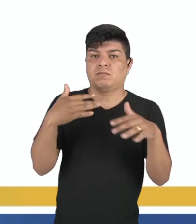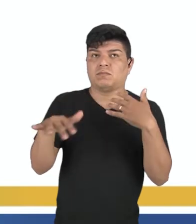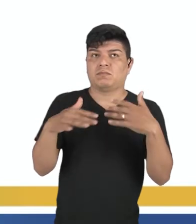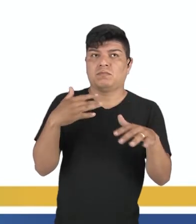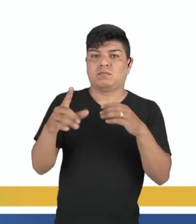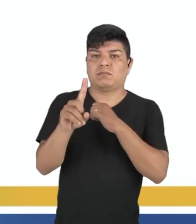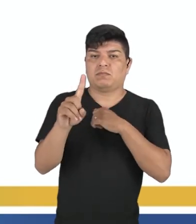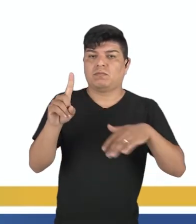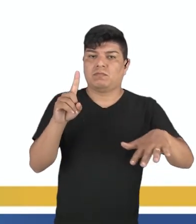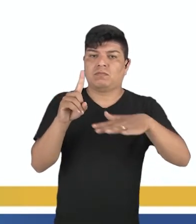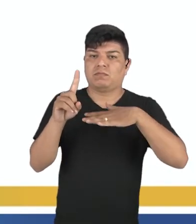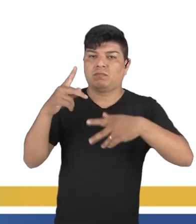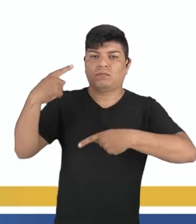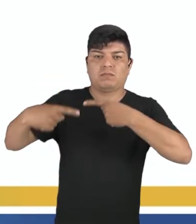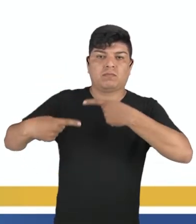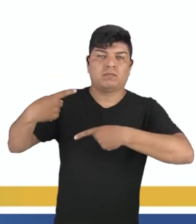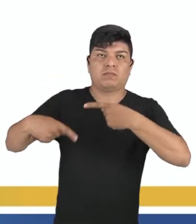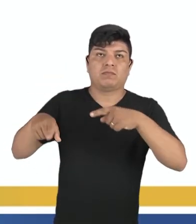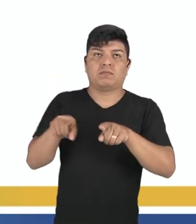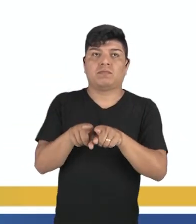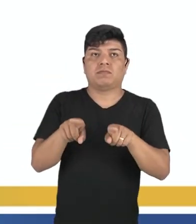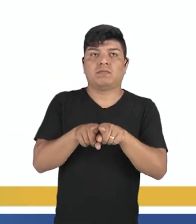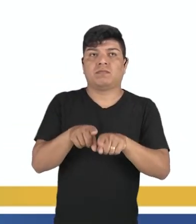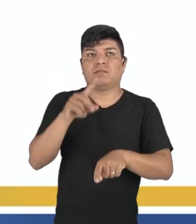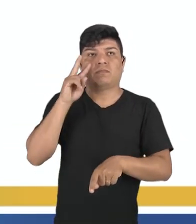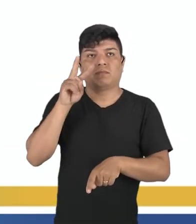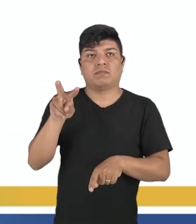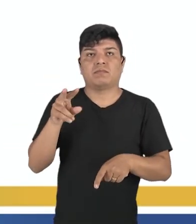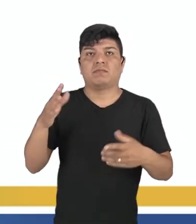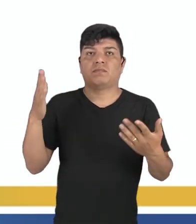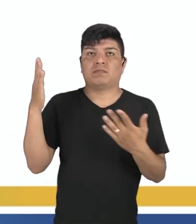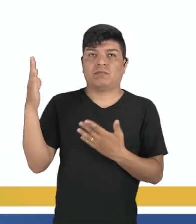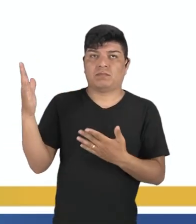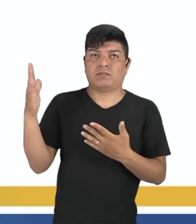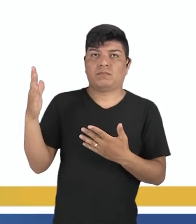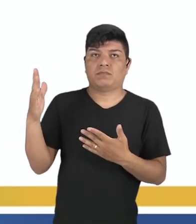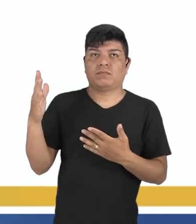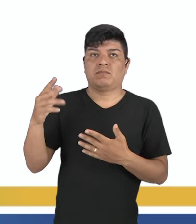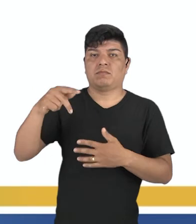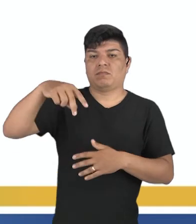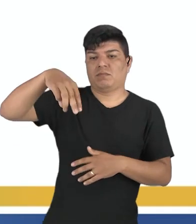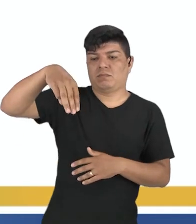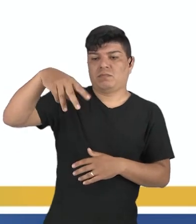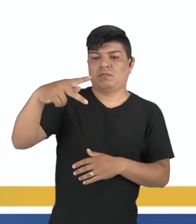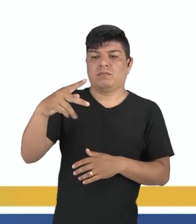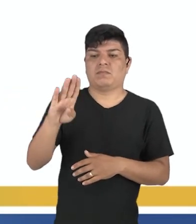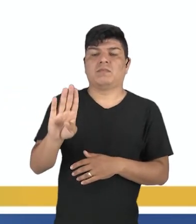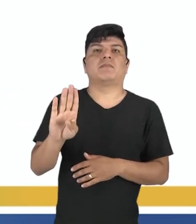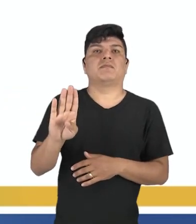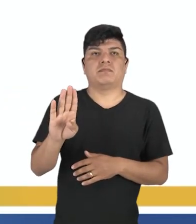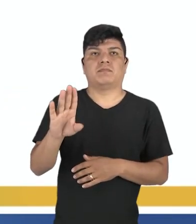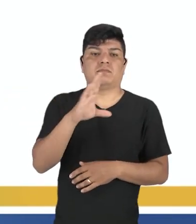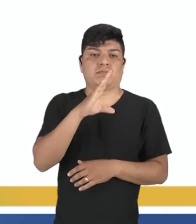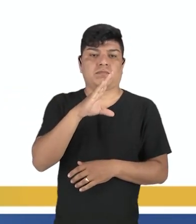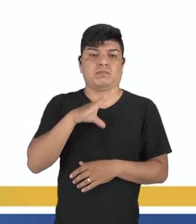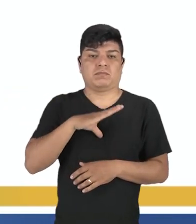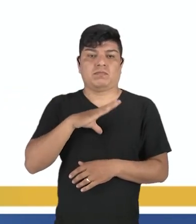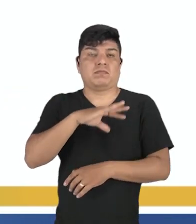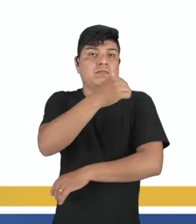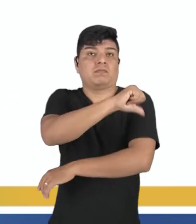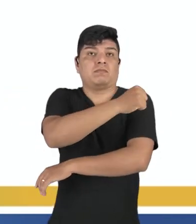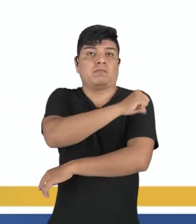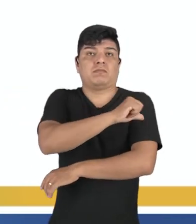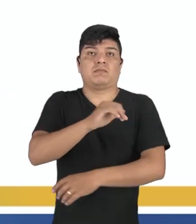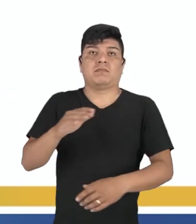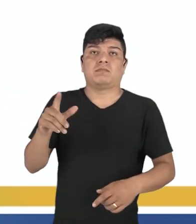contestação social e política. E aí a gente vê, então, essa sigla, né, representada também aí na cidade do Rio de Janeiro.